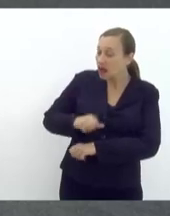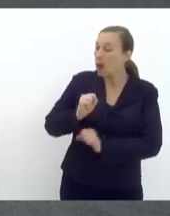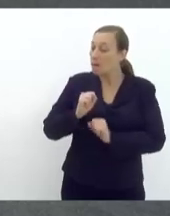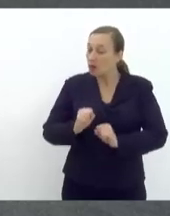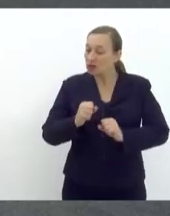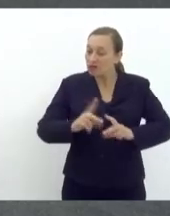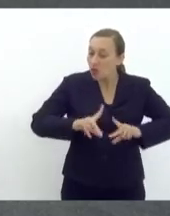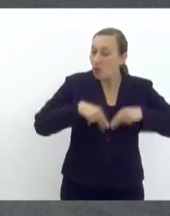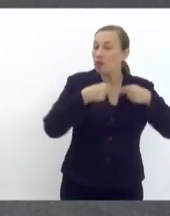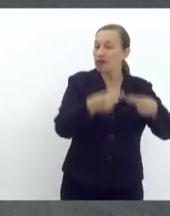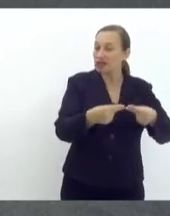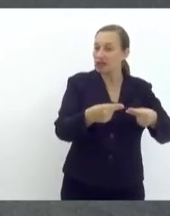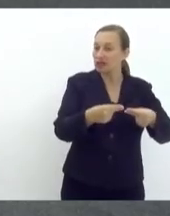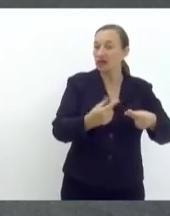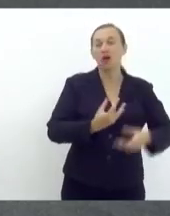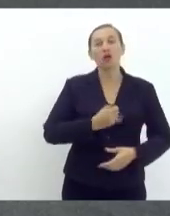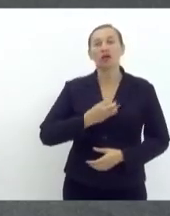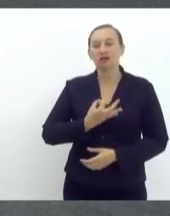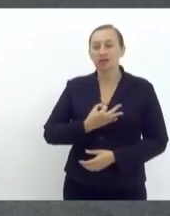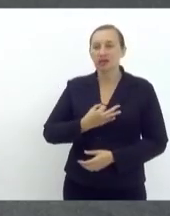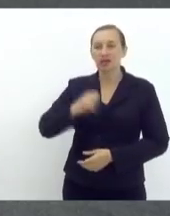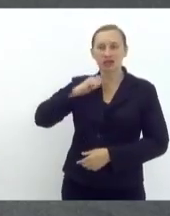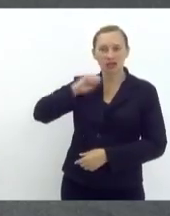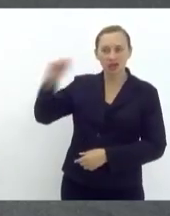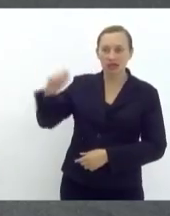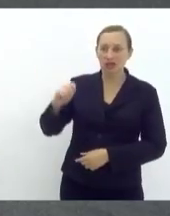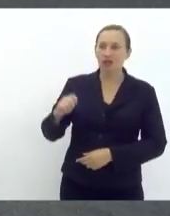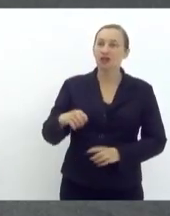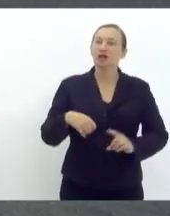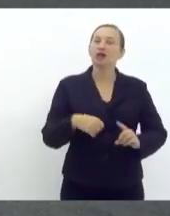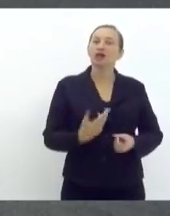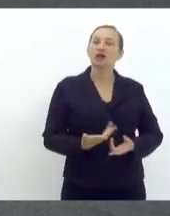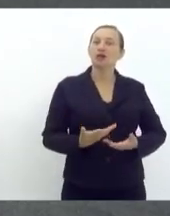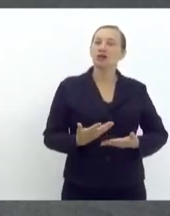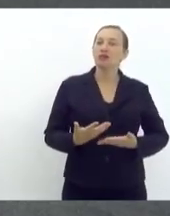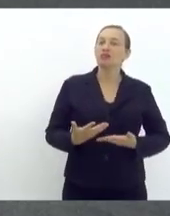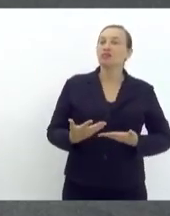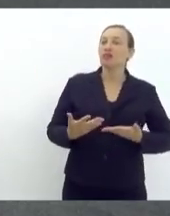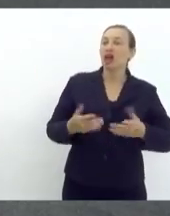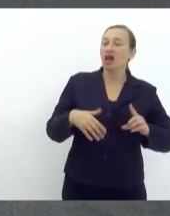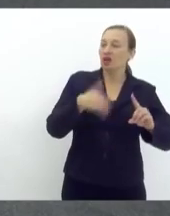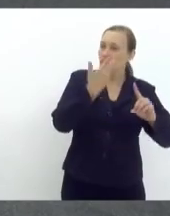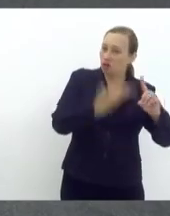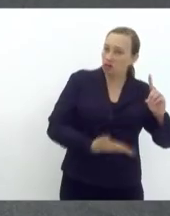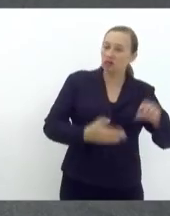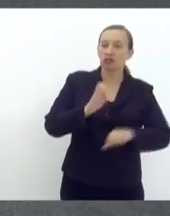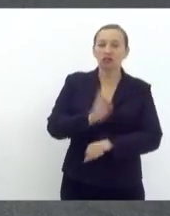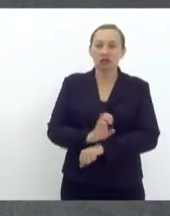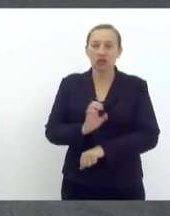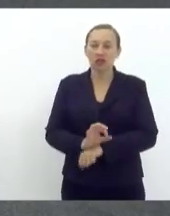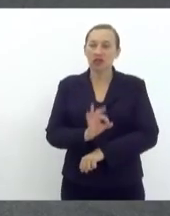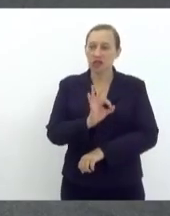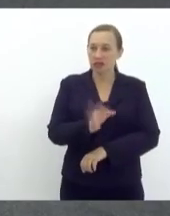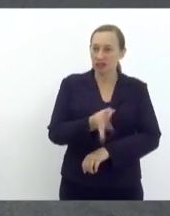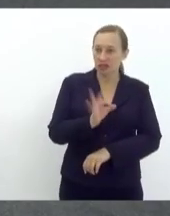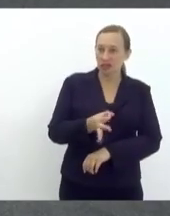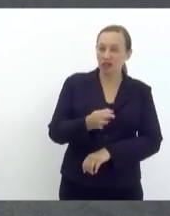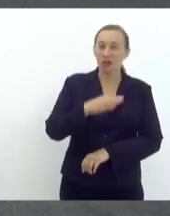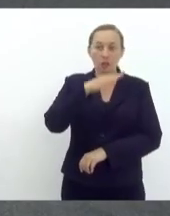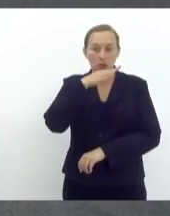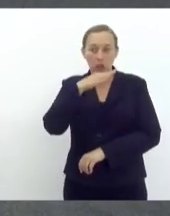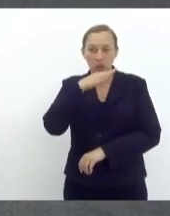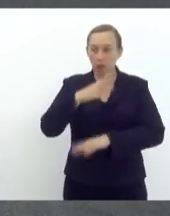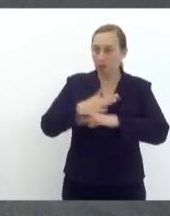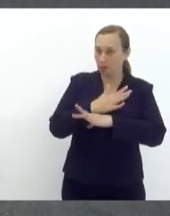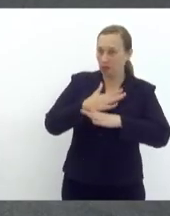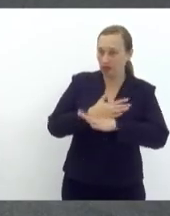presenteá-lo com a medalha Tiradentes que sempre ganhou uma honraria do estado e eu tenho certeza que o prefeito tá lambeiro e a cidade Mangaratiba